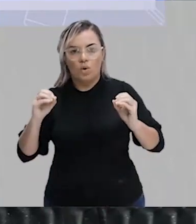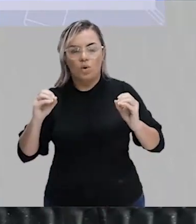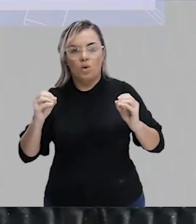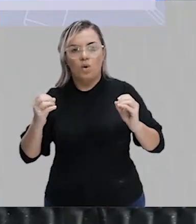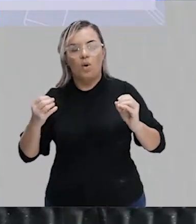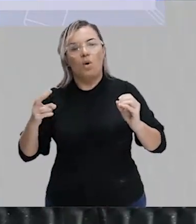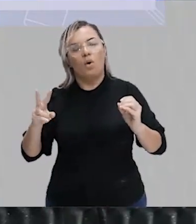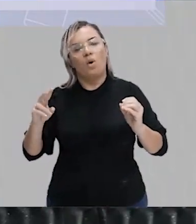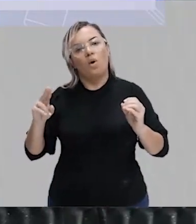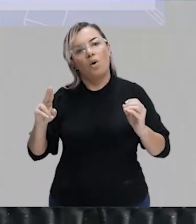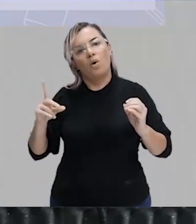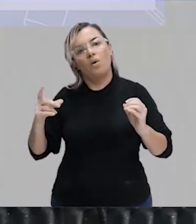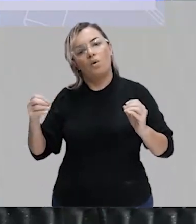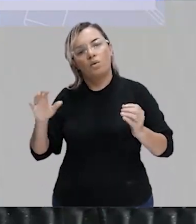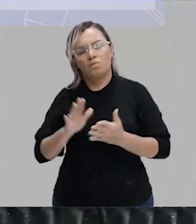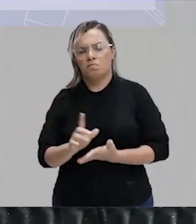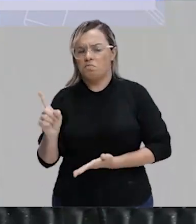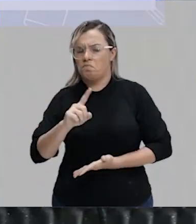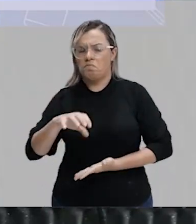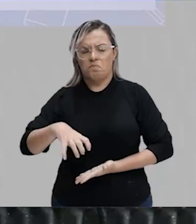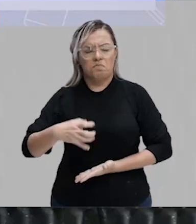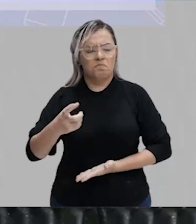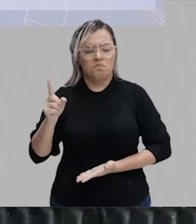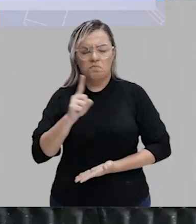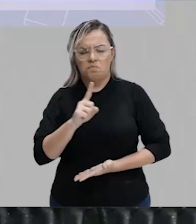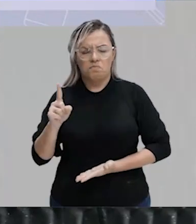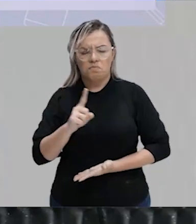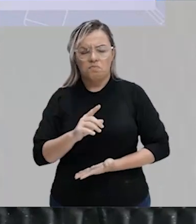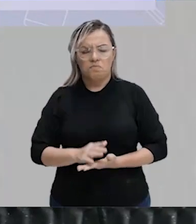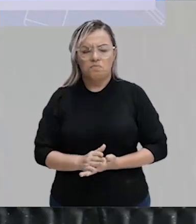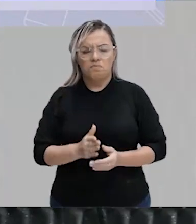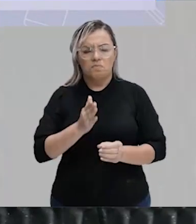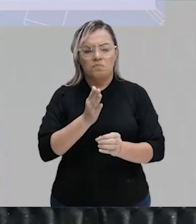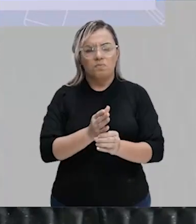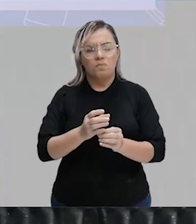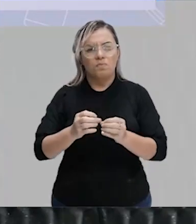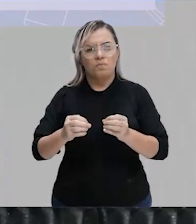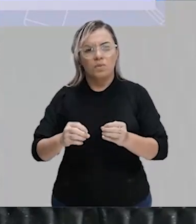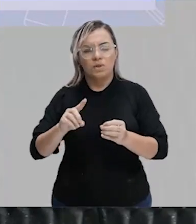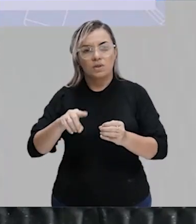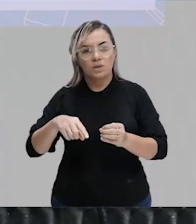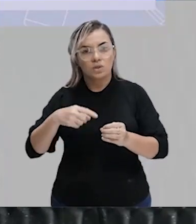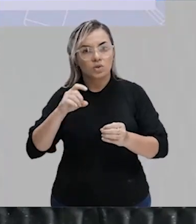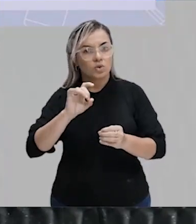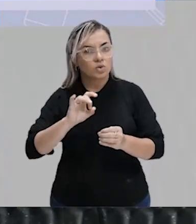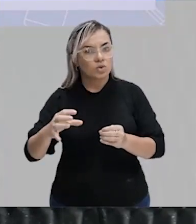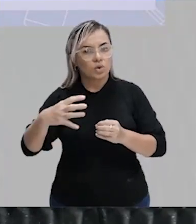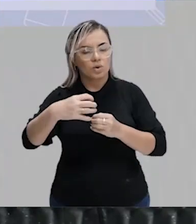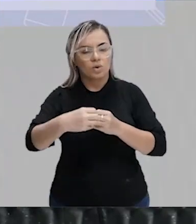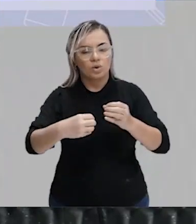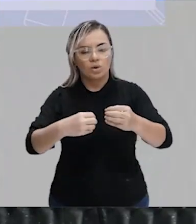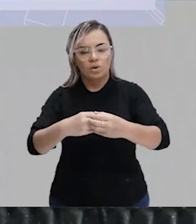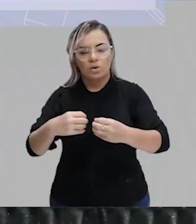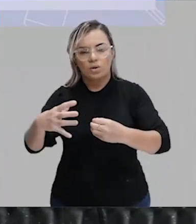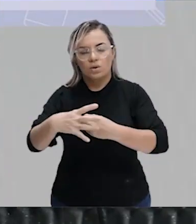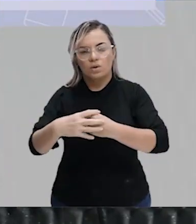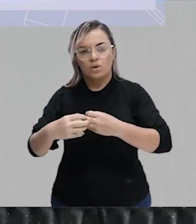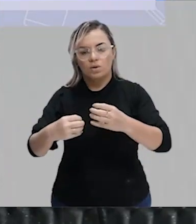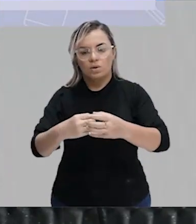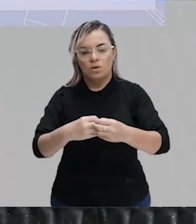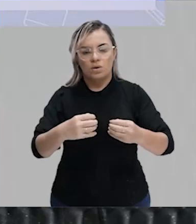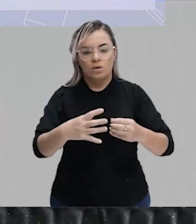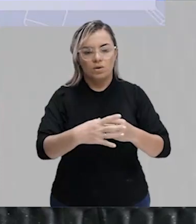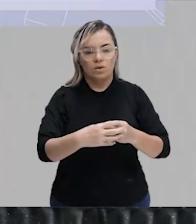vai acontecer de jeito nenhum meiose durante o desenvolvimento embrionário, somente mitoses. E principalmente nós não temos